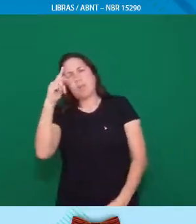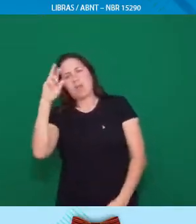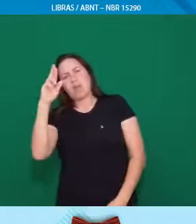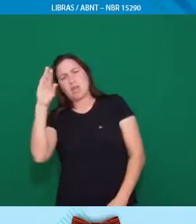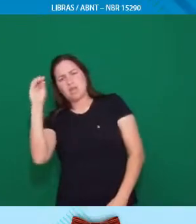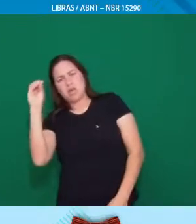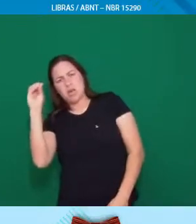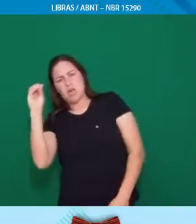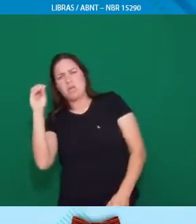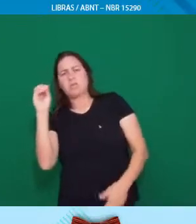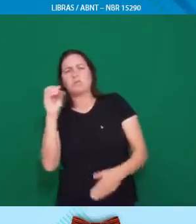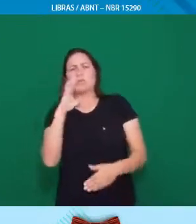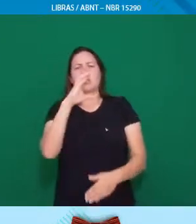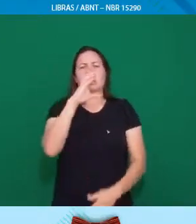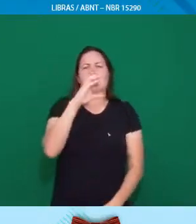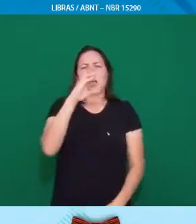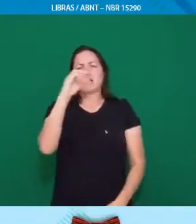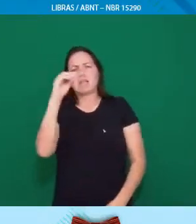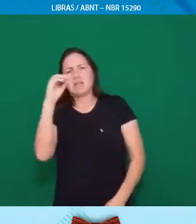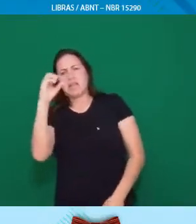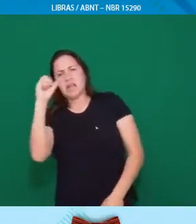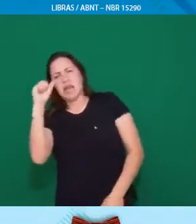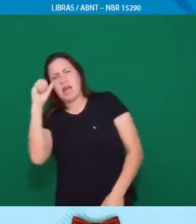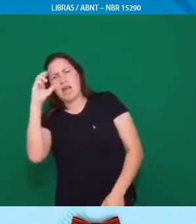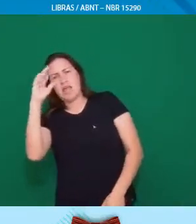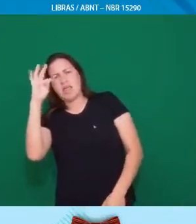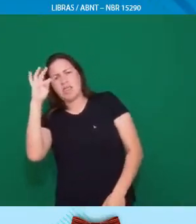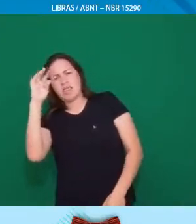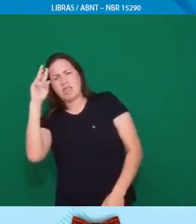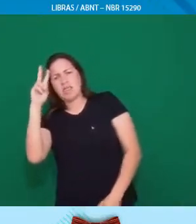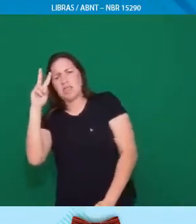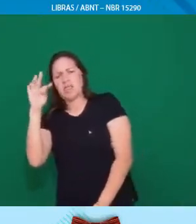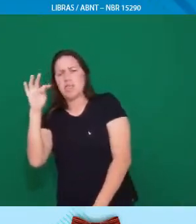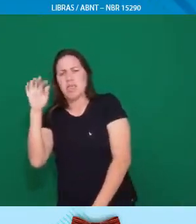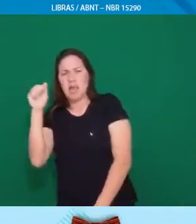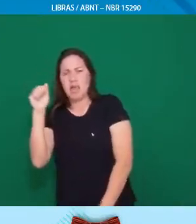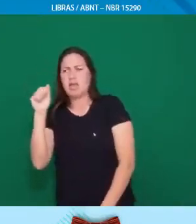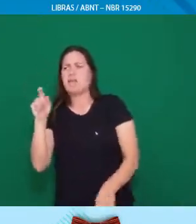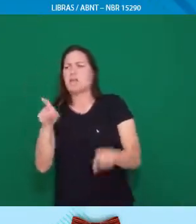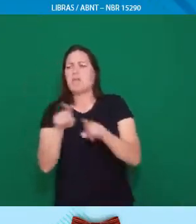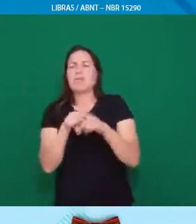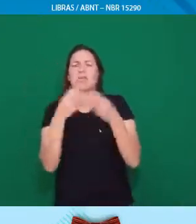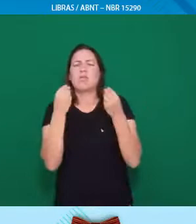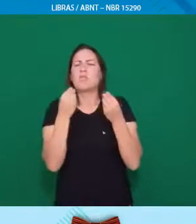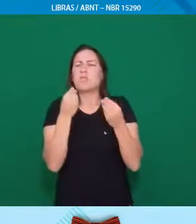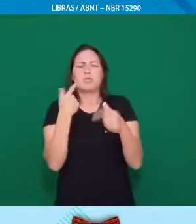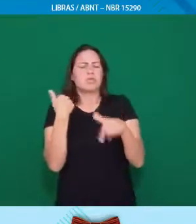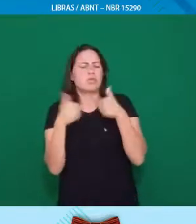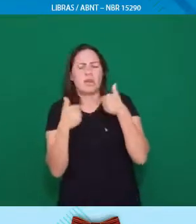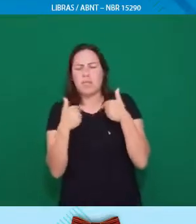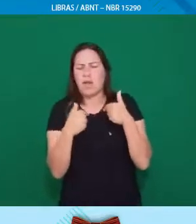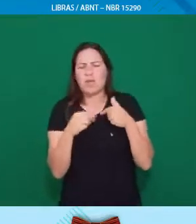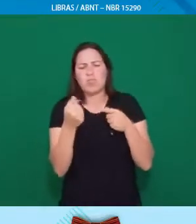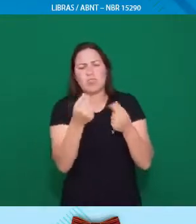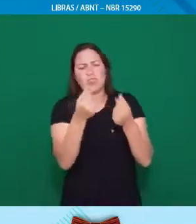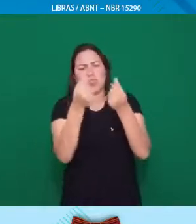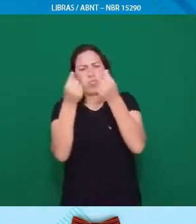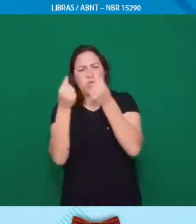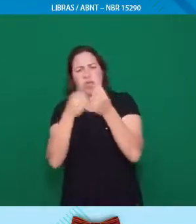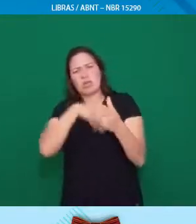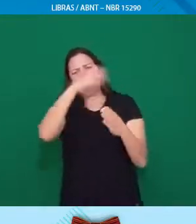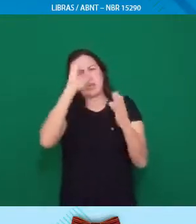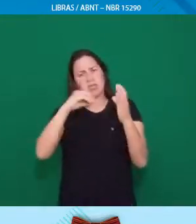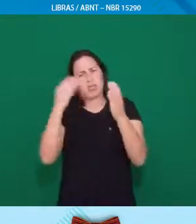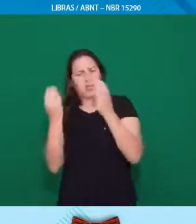aquasfera outro a Cascata é outra essas empresas dão muitos empregos e criam riqueza para Campos Novos